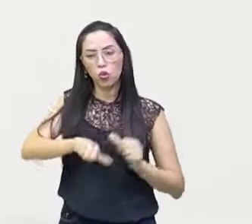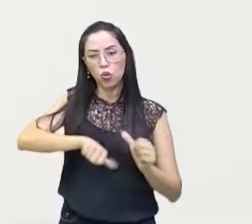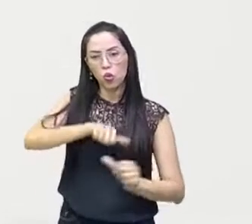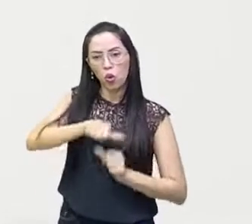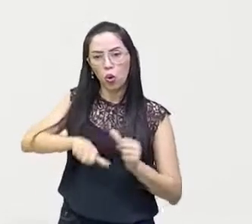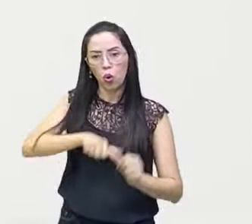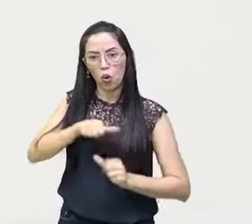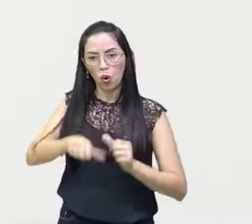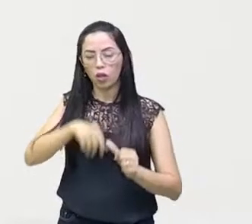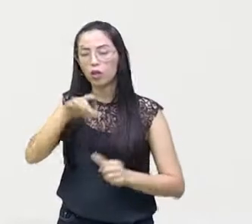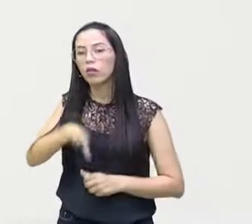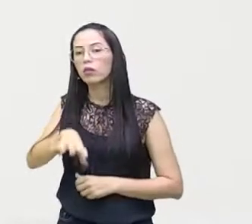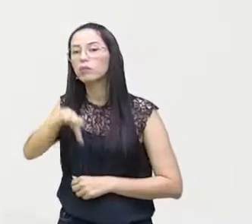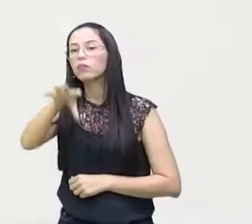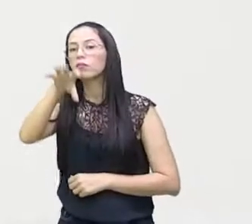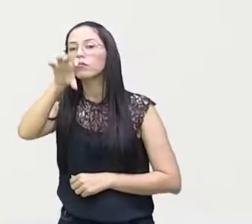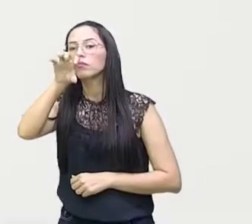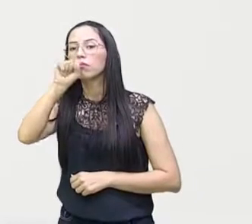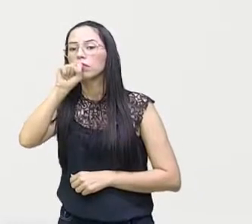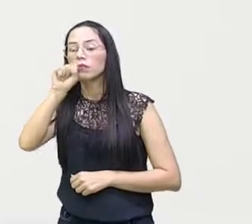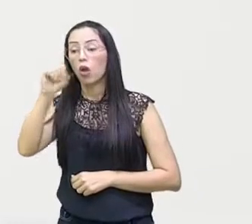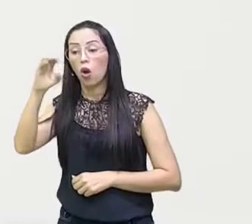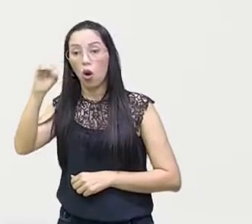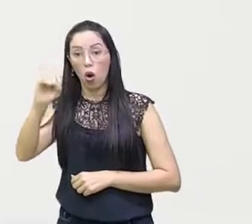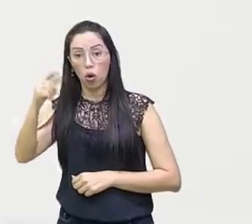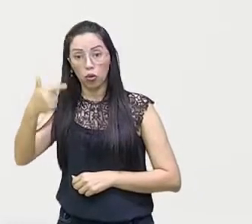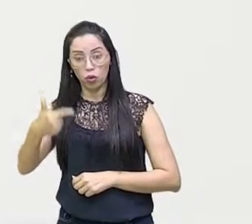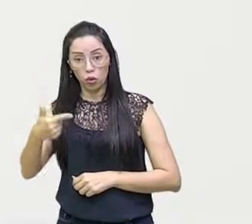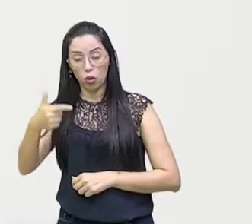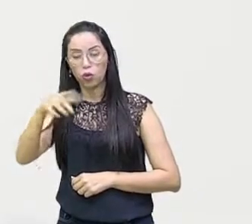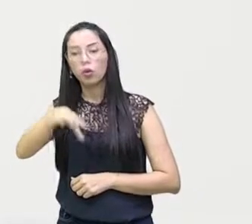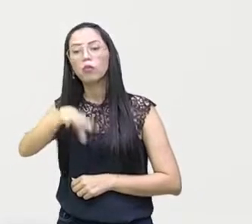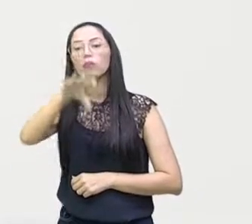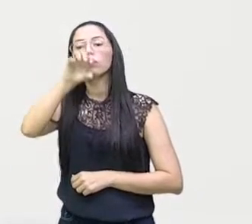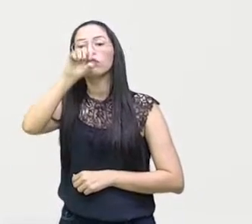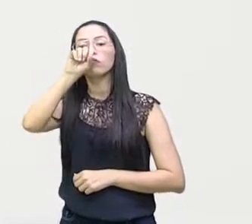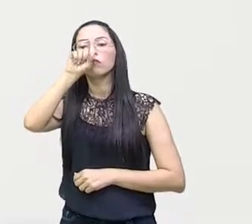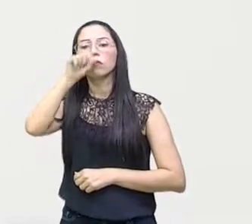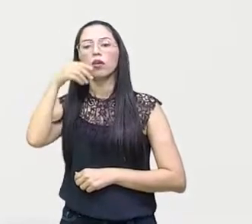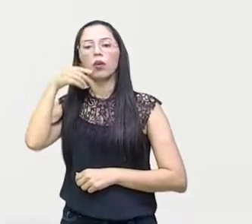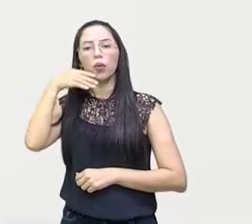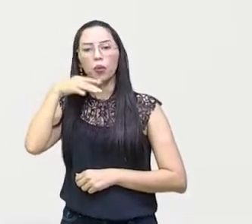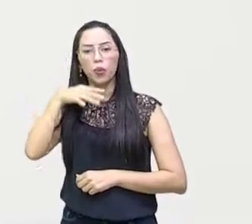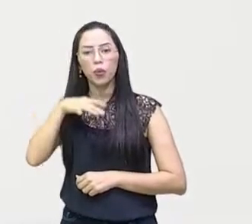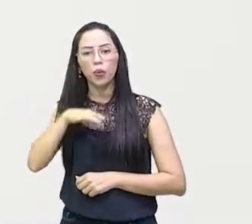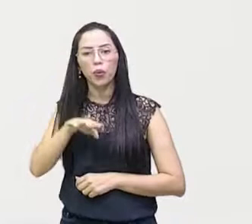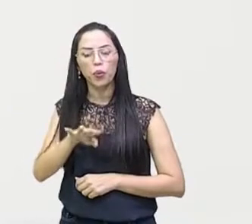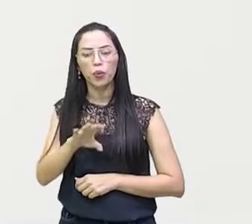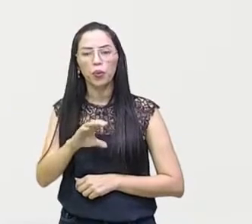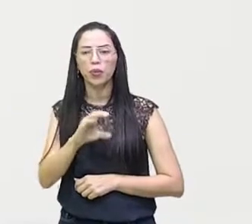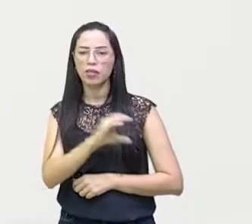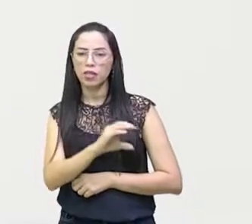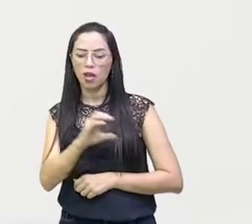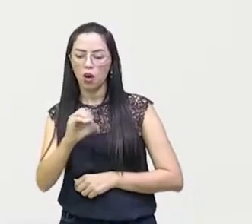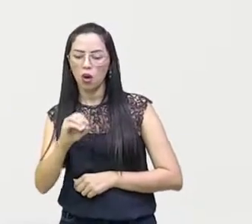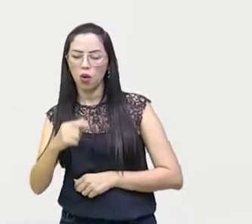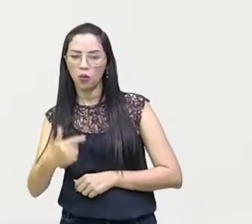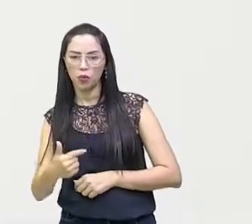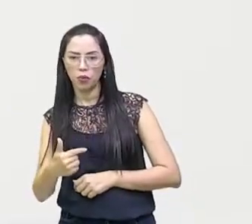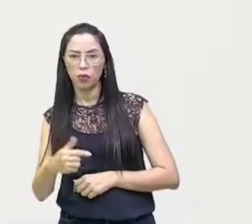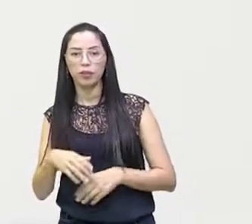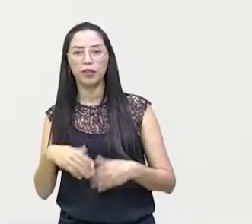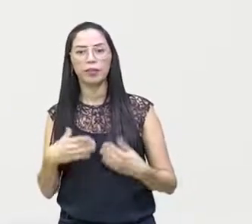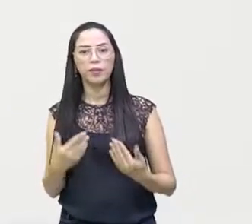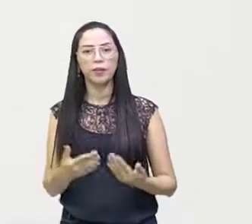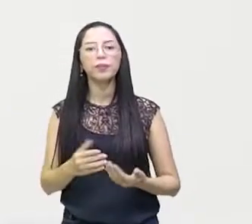Liberam outros gases, mas ele precisa do oxigênio e dos nutrientes para que os órgãos funcionem bem, né? Sejam